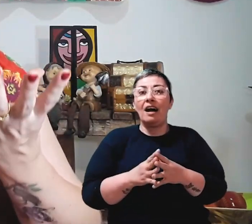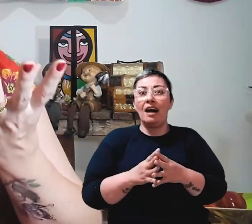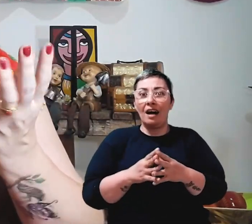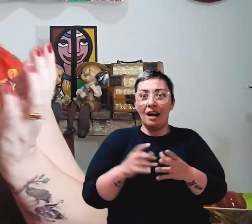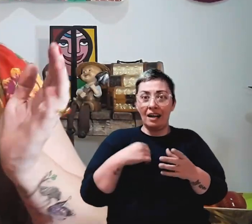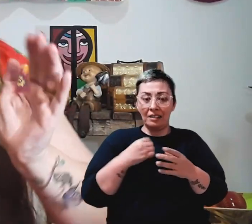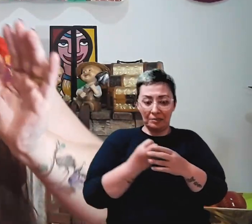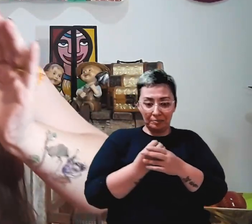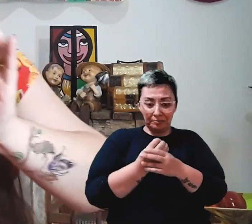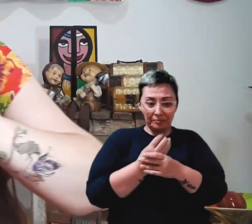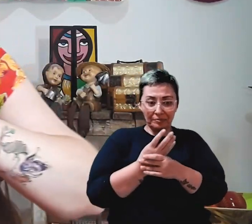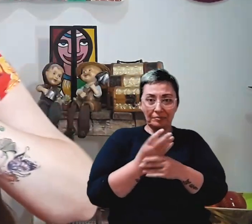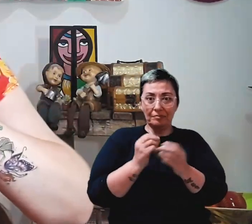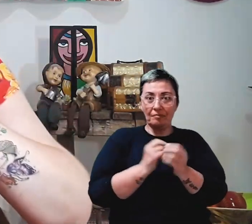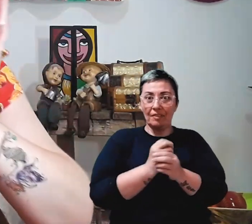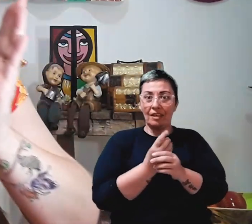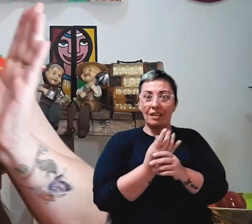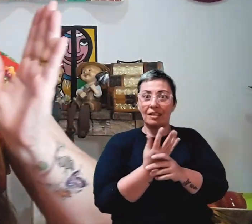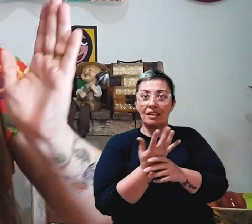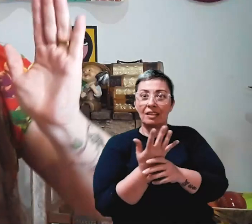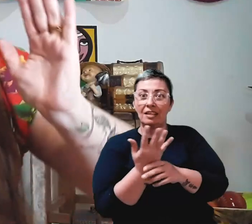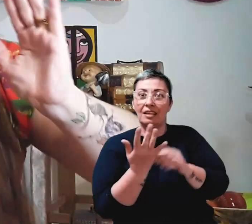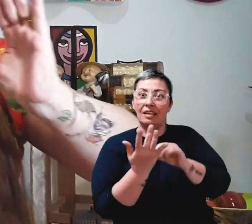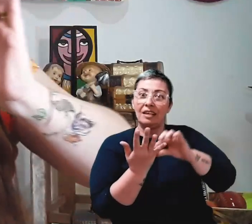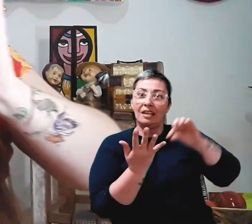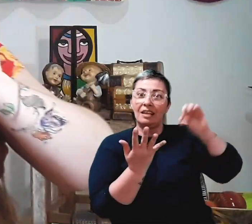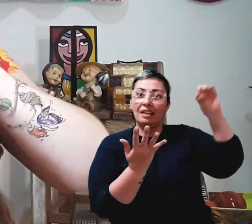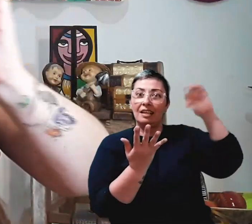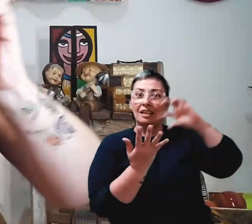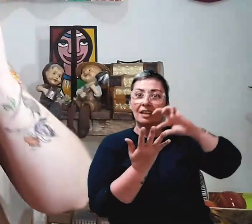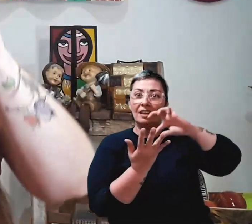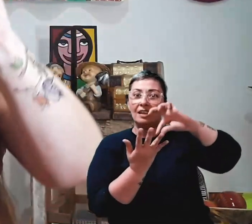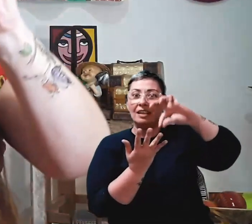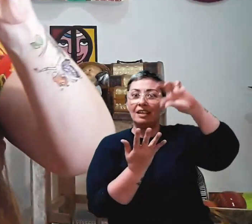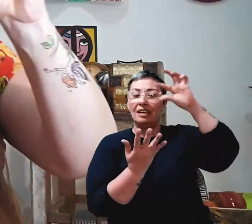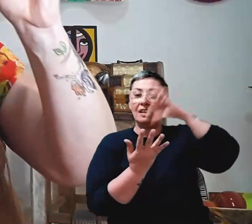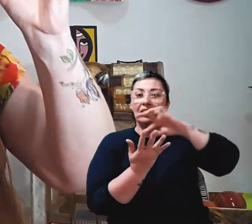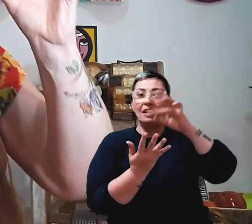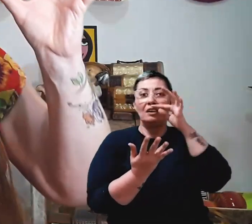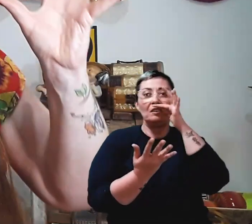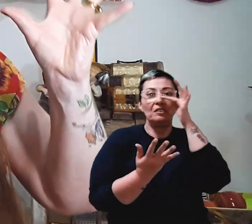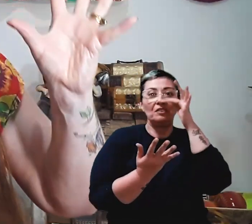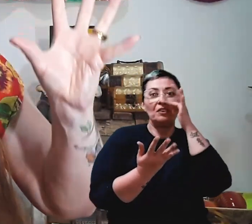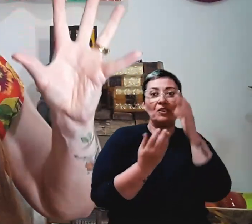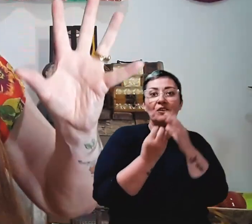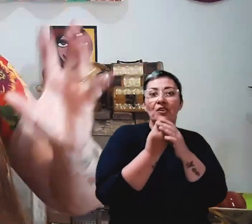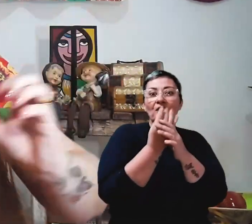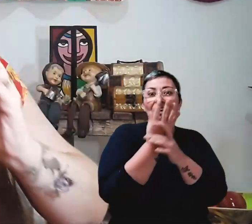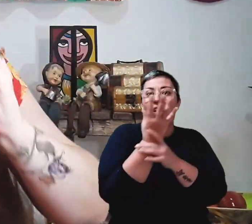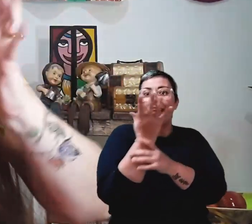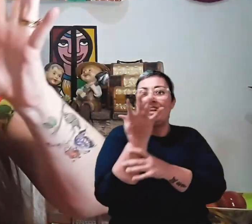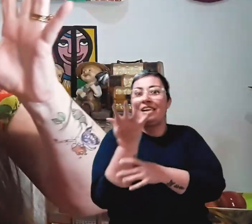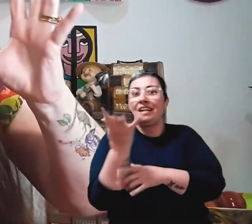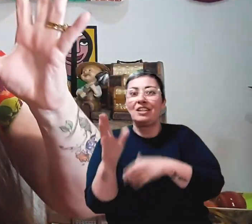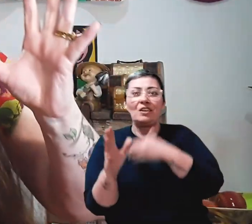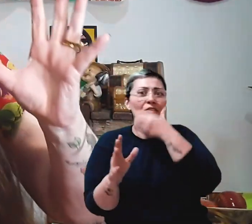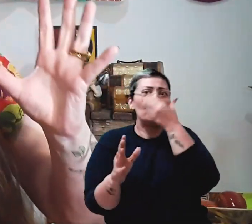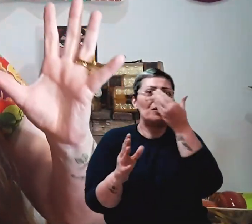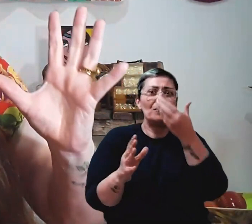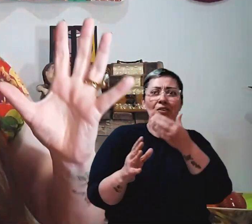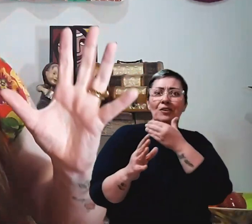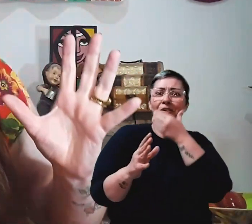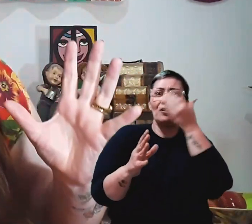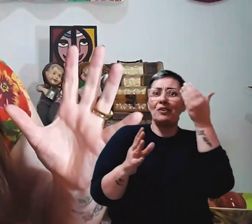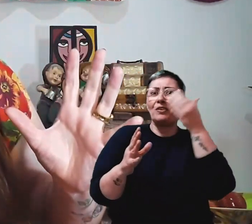E das sementes galhos iam crescendo, flores desabrochando e das flores os frutos